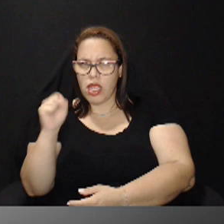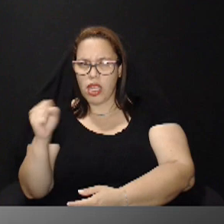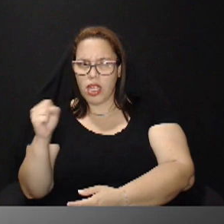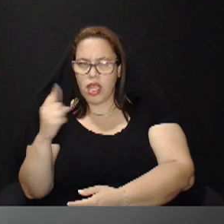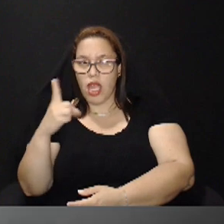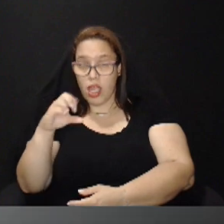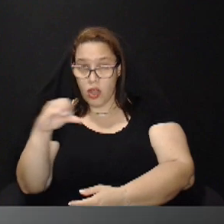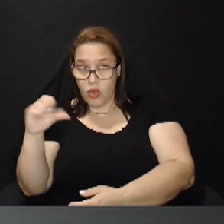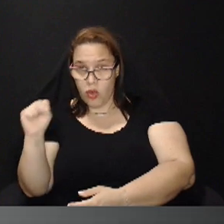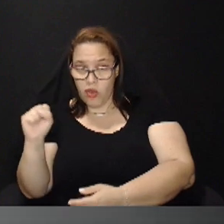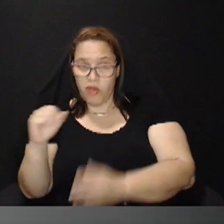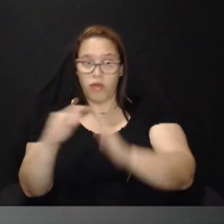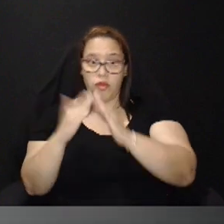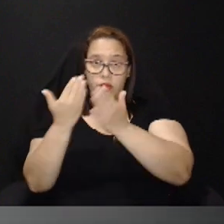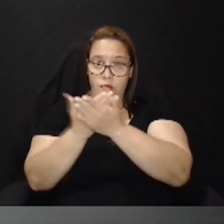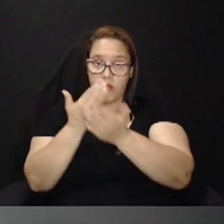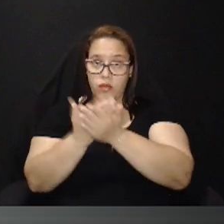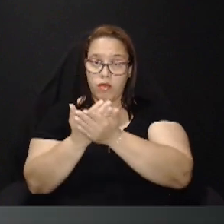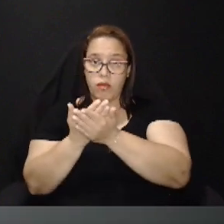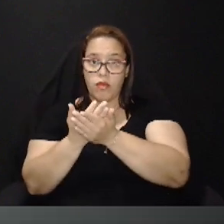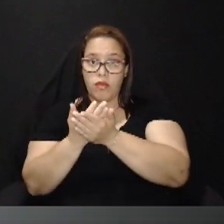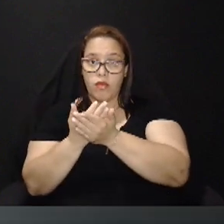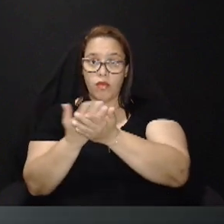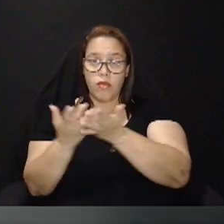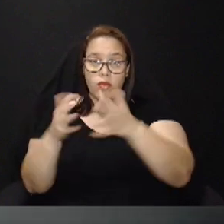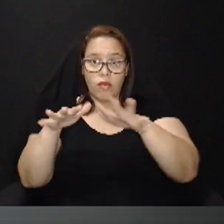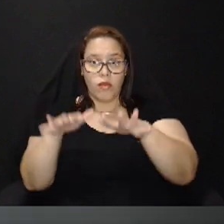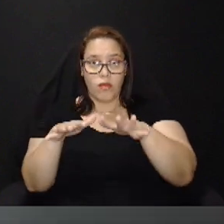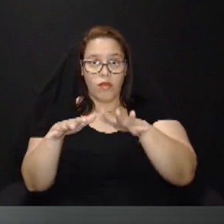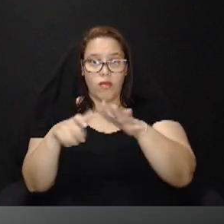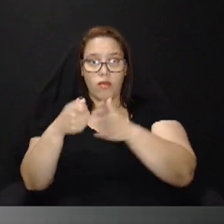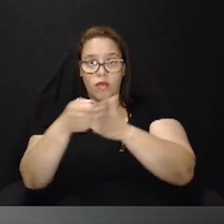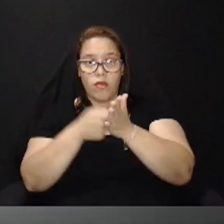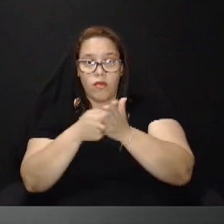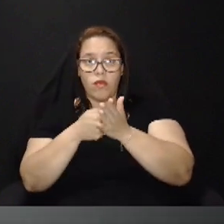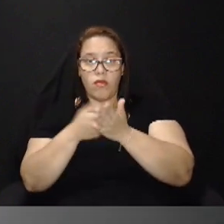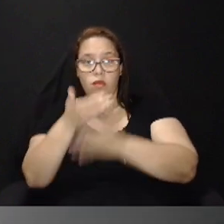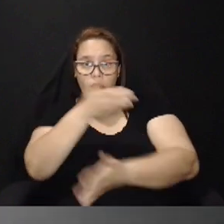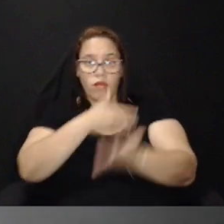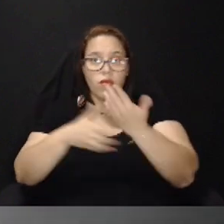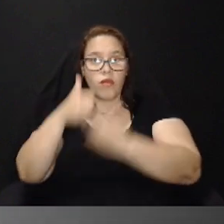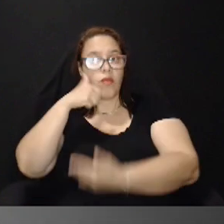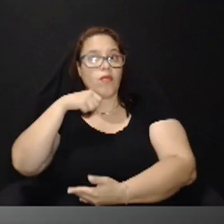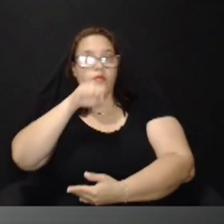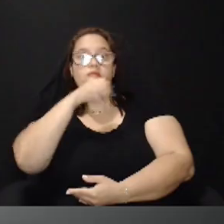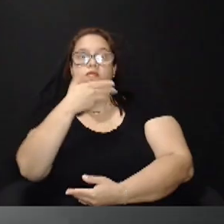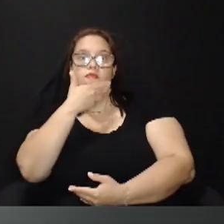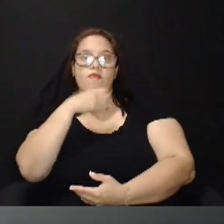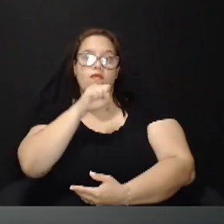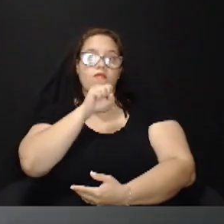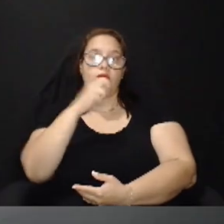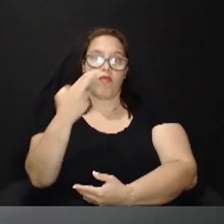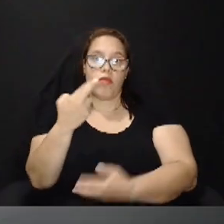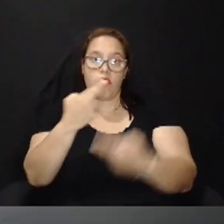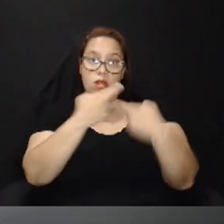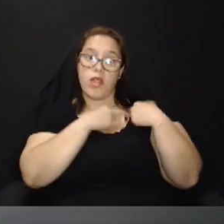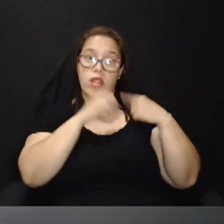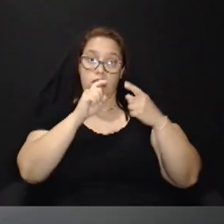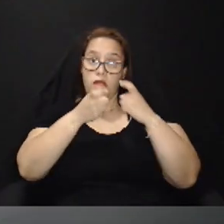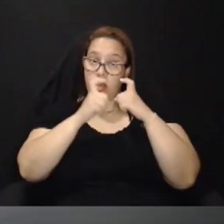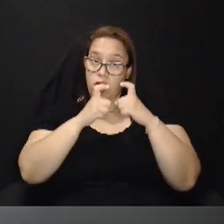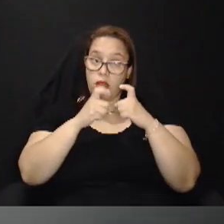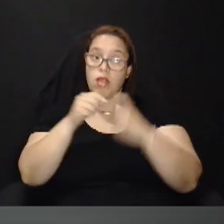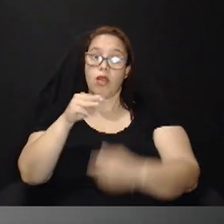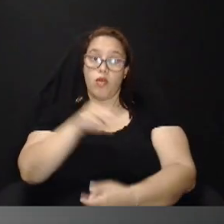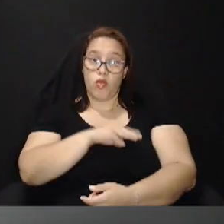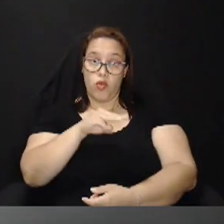municipal de Campinas implementarem mecanismos para a participação dos pais ou responsáveis nas reuniões e mestres, nas